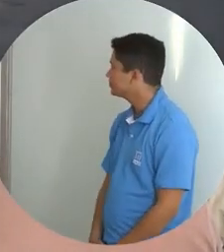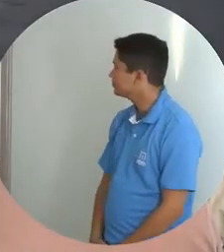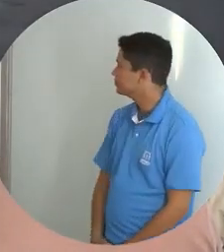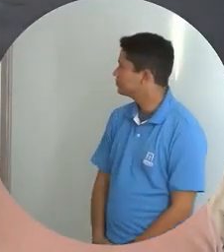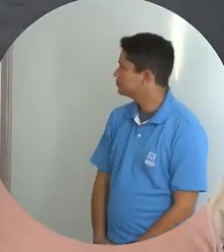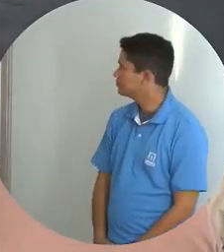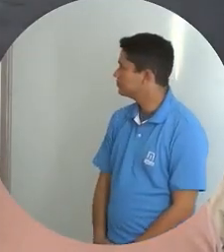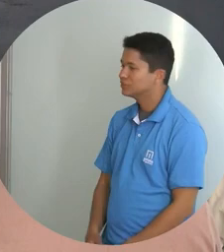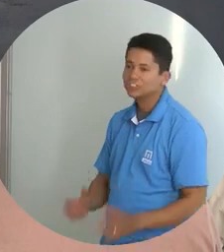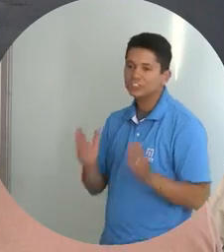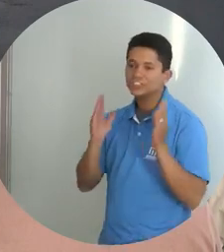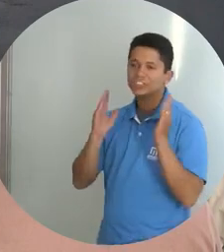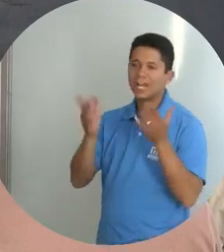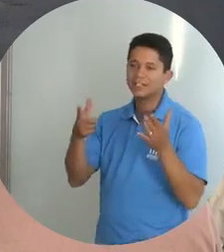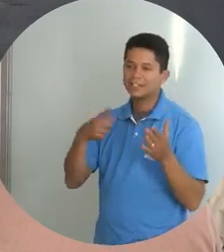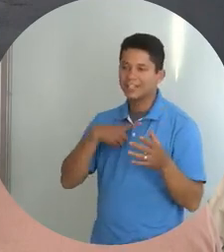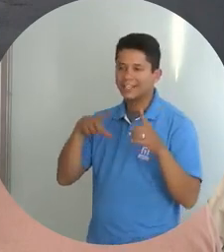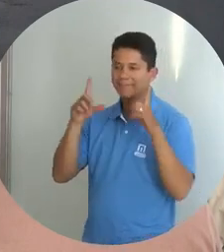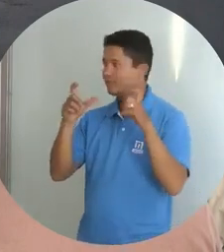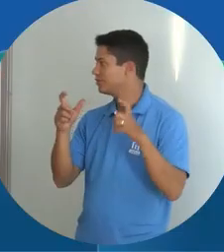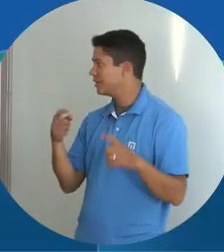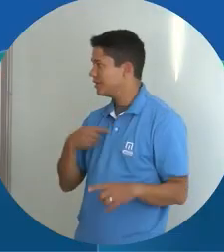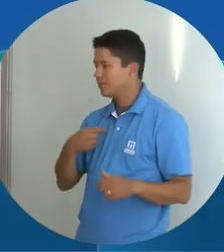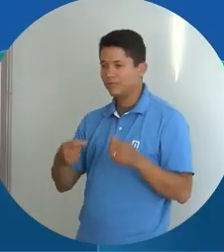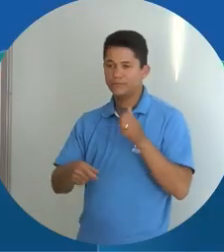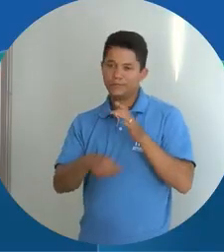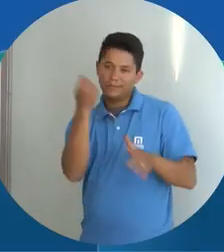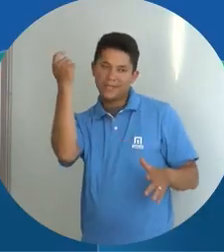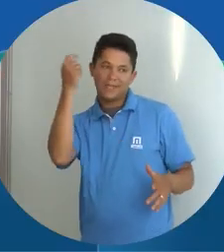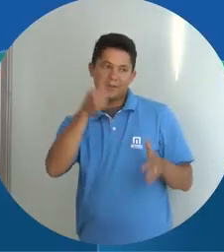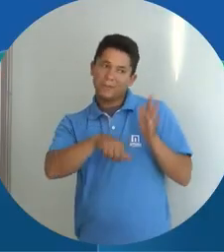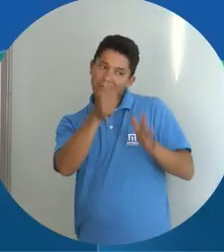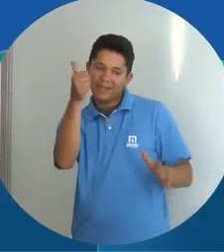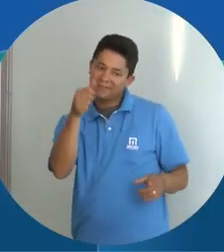Tá aí, tem aí já. Eu fiz primeiro, né? Se deu uma...